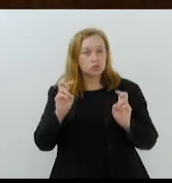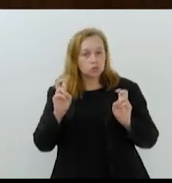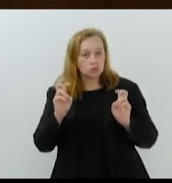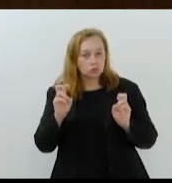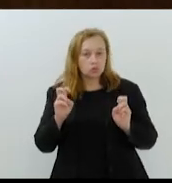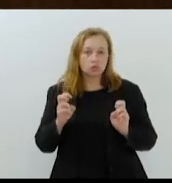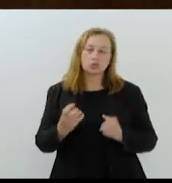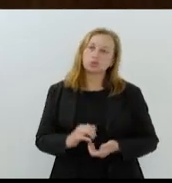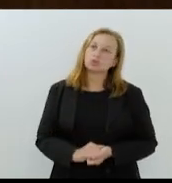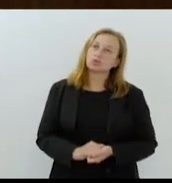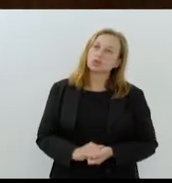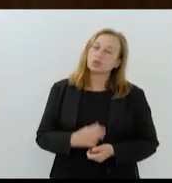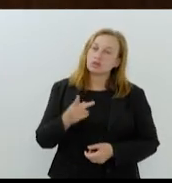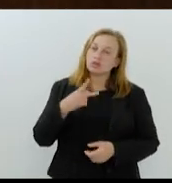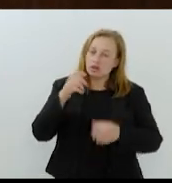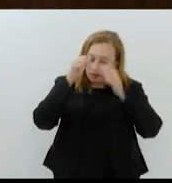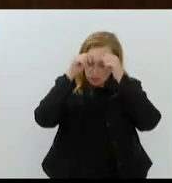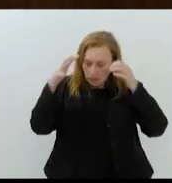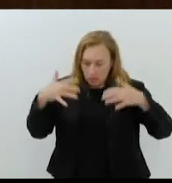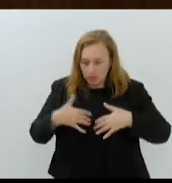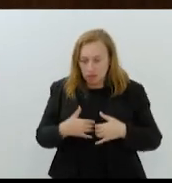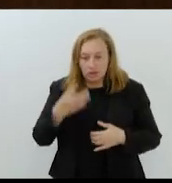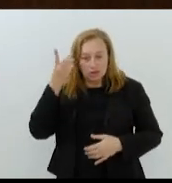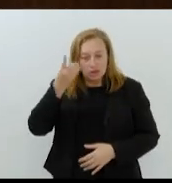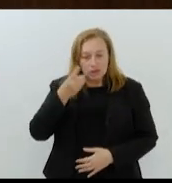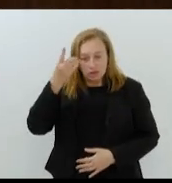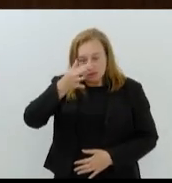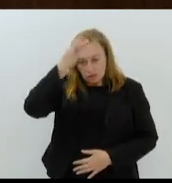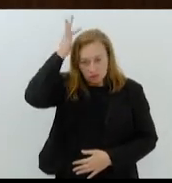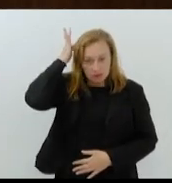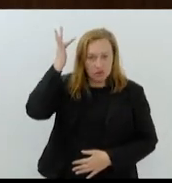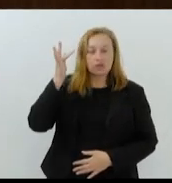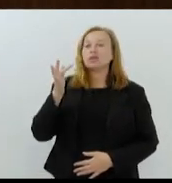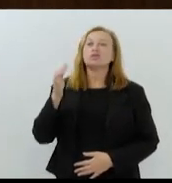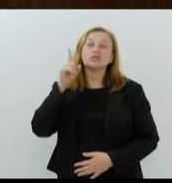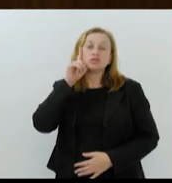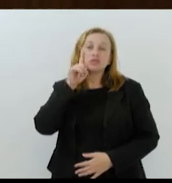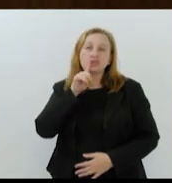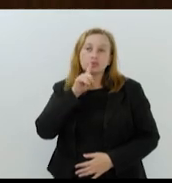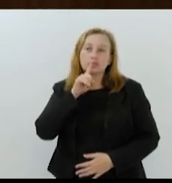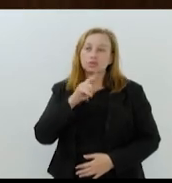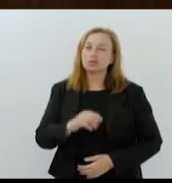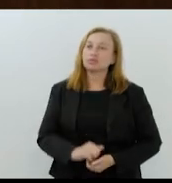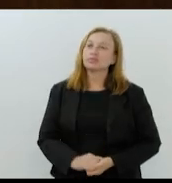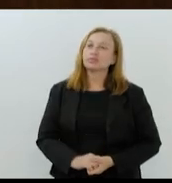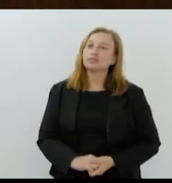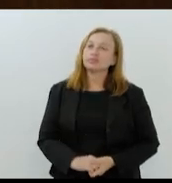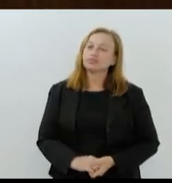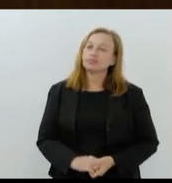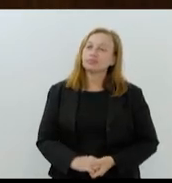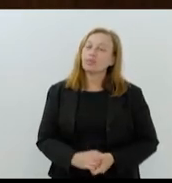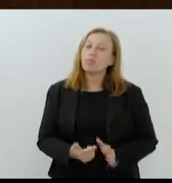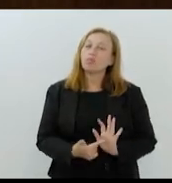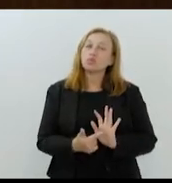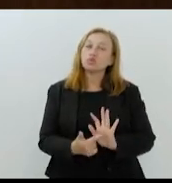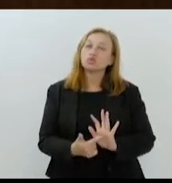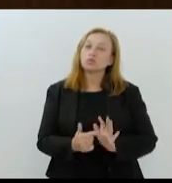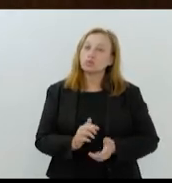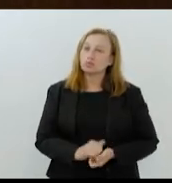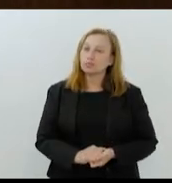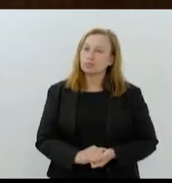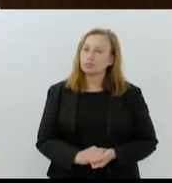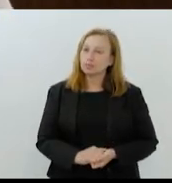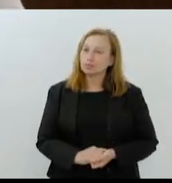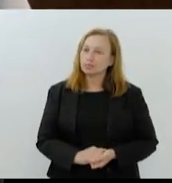sobre a questão do autismo, deputado Fred, nos Estados Unidos, mostrou